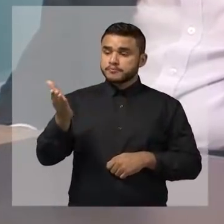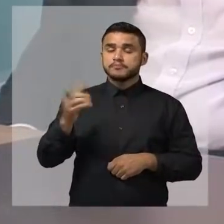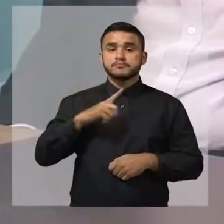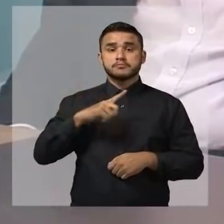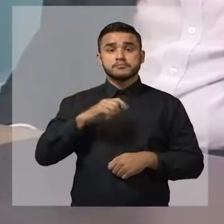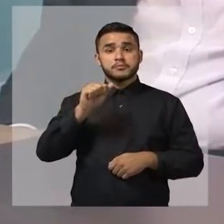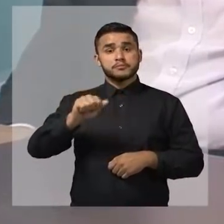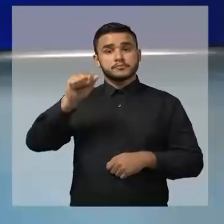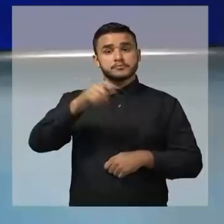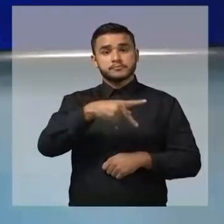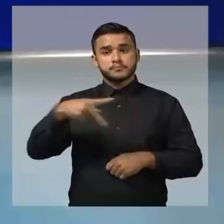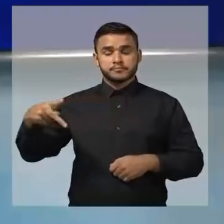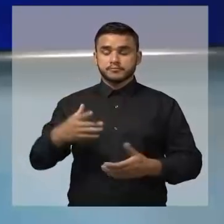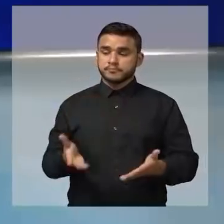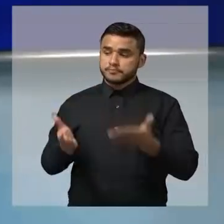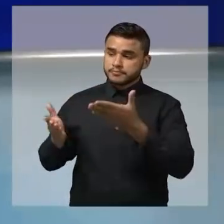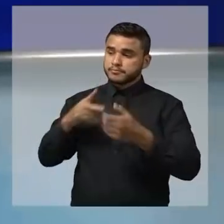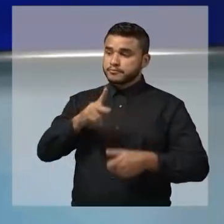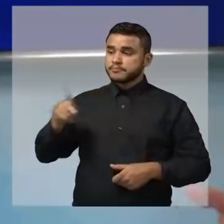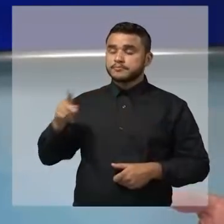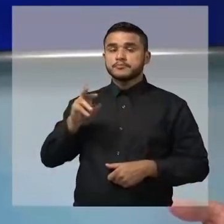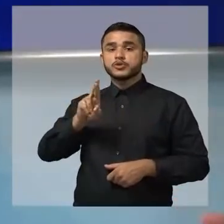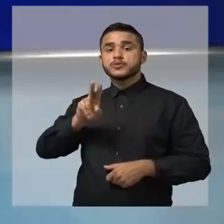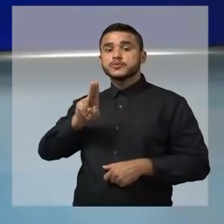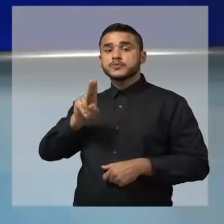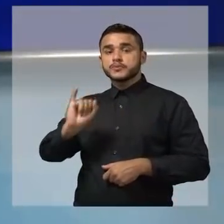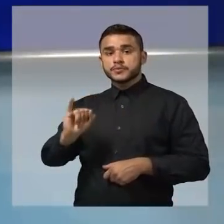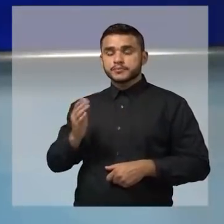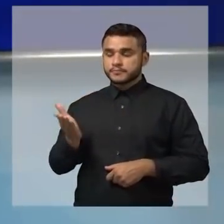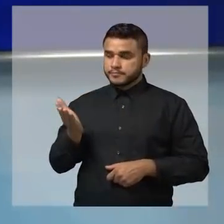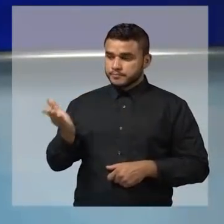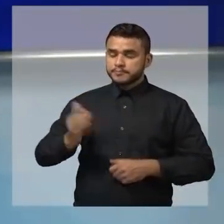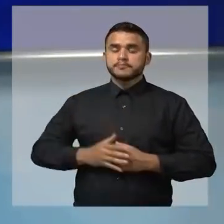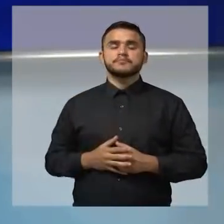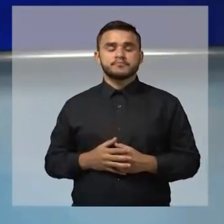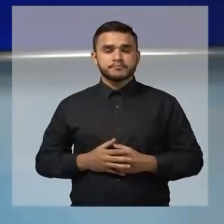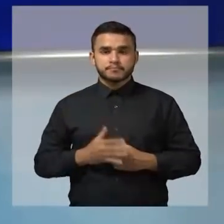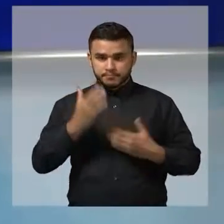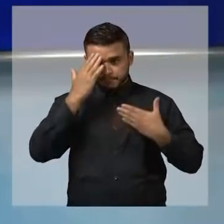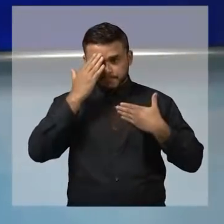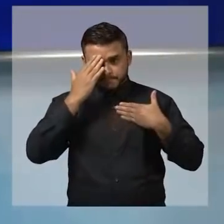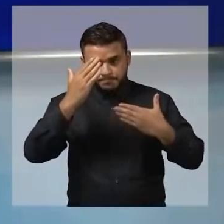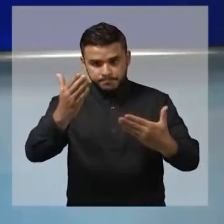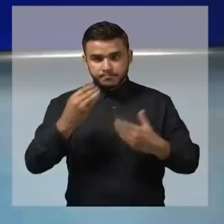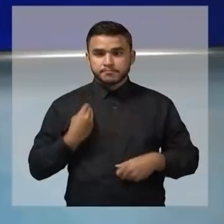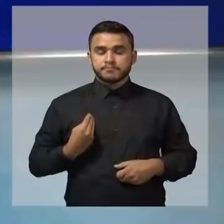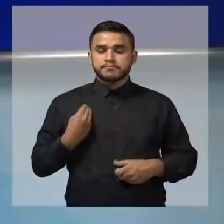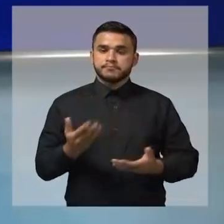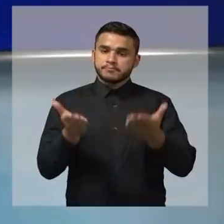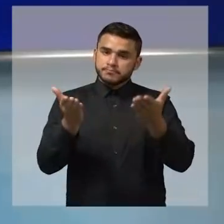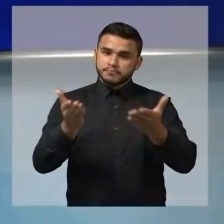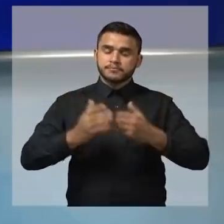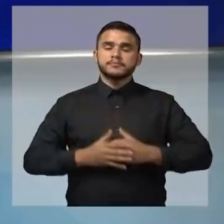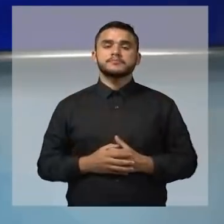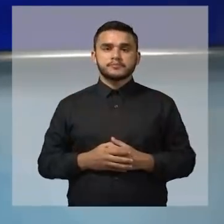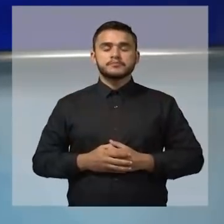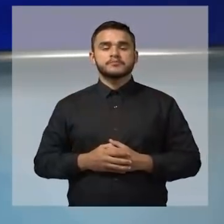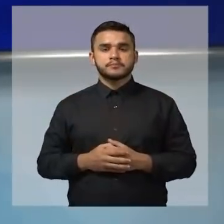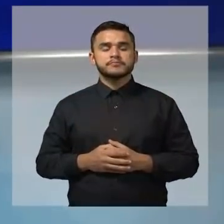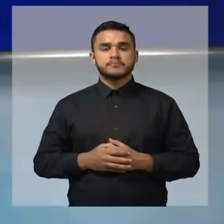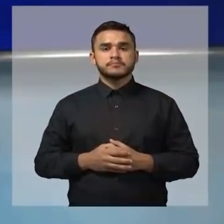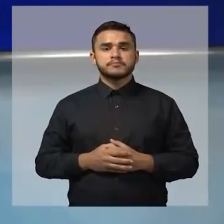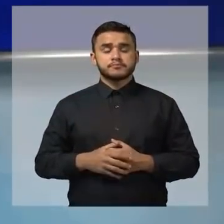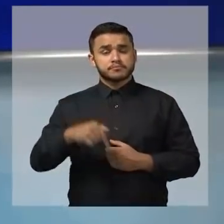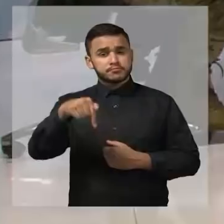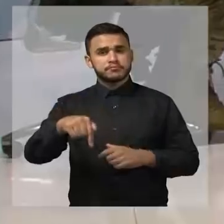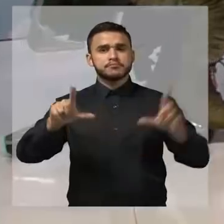História Política, Rui Martinho Rodrigues. Secretário, desde já, muito obrigado pela sua participação. Nosso programa, ele